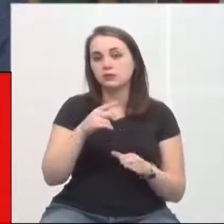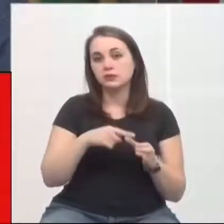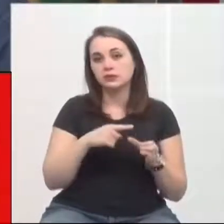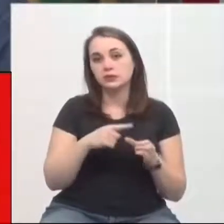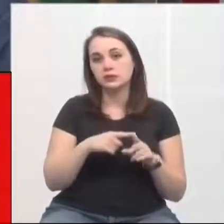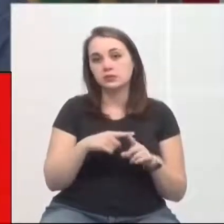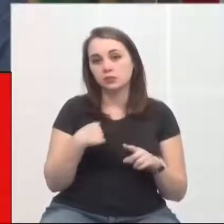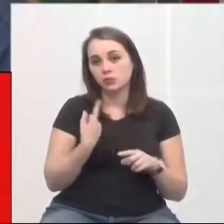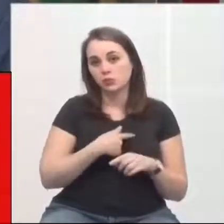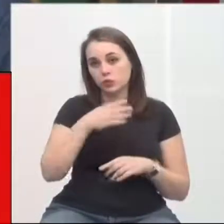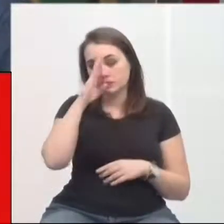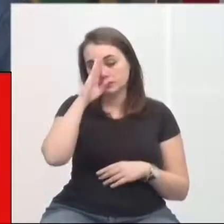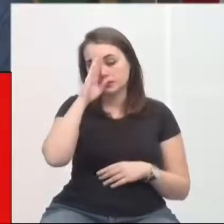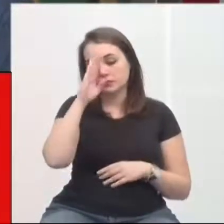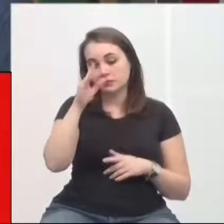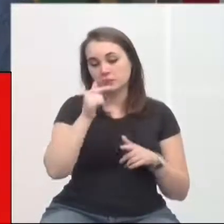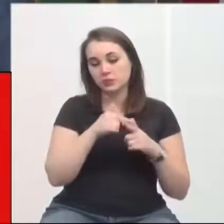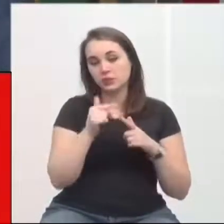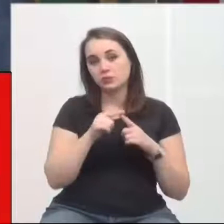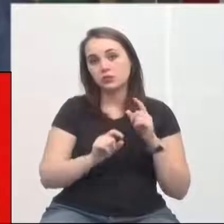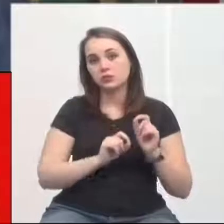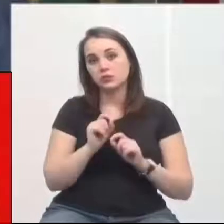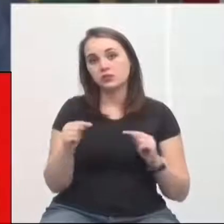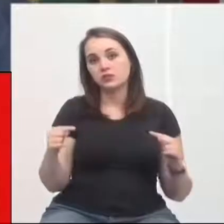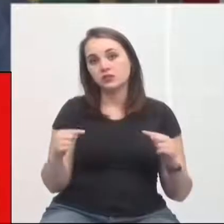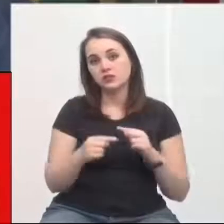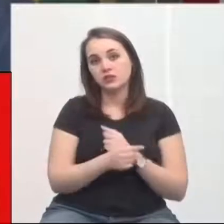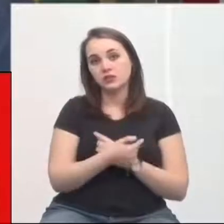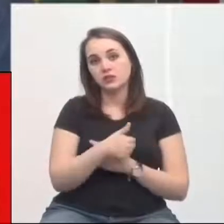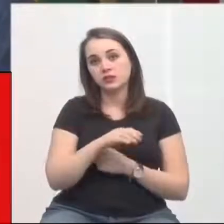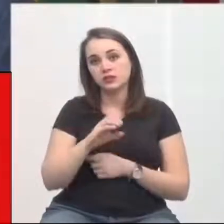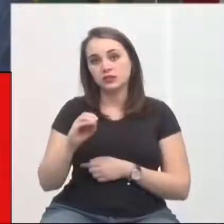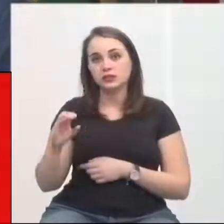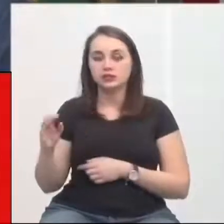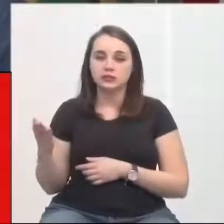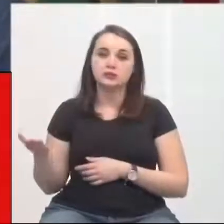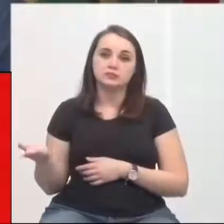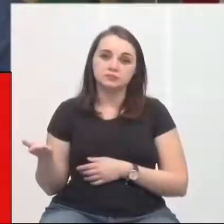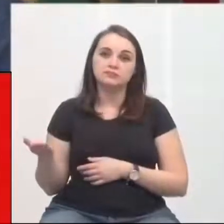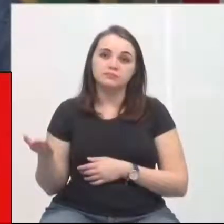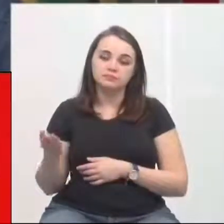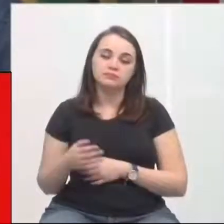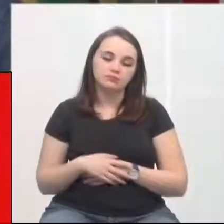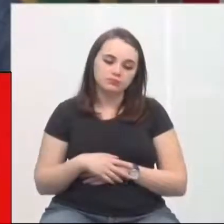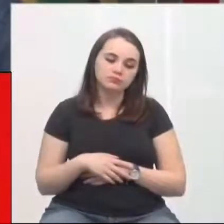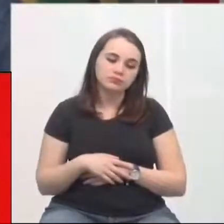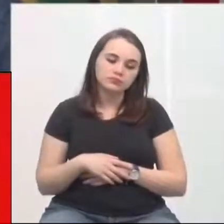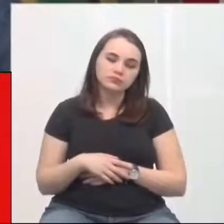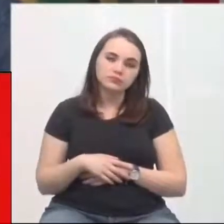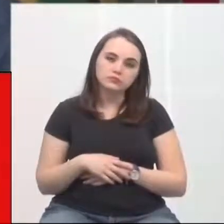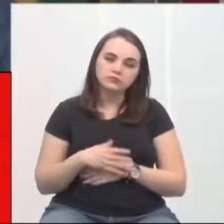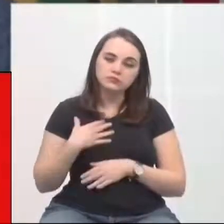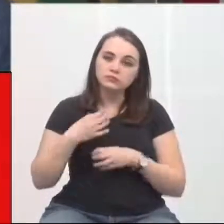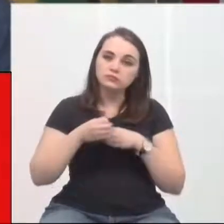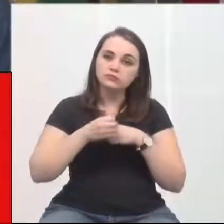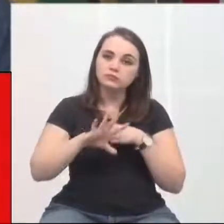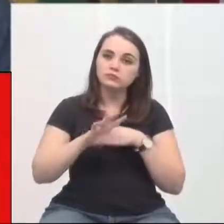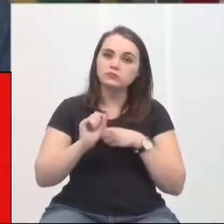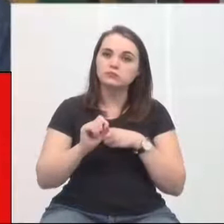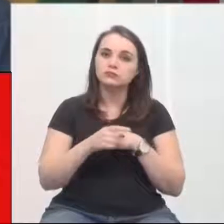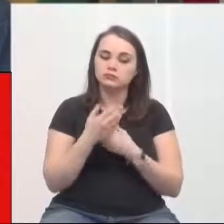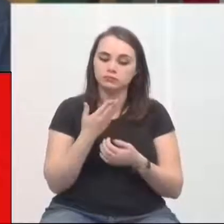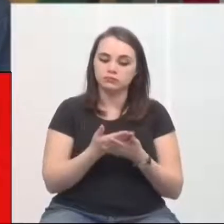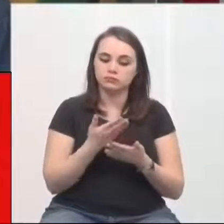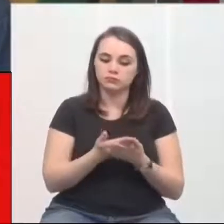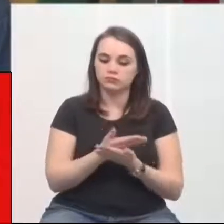nosso principal gargalo de mobilidade, na modesta opinião desse vereador. Então, a minha sugestão é que nesses estudos